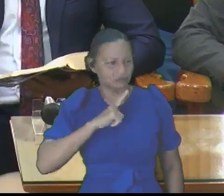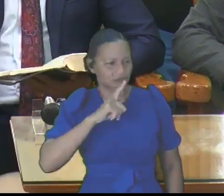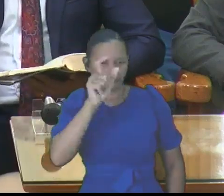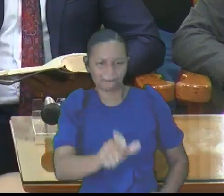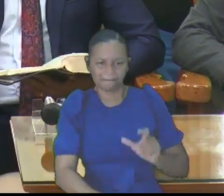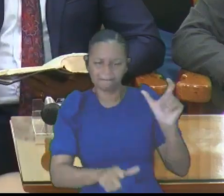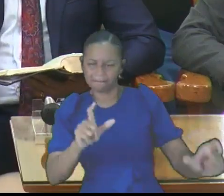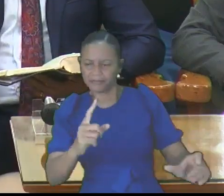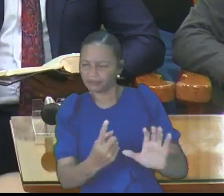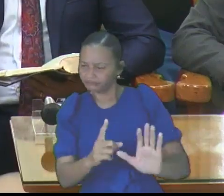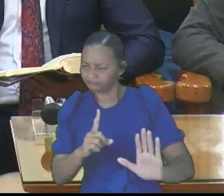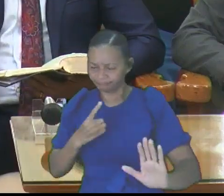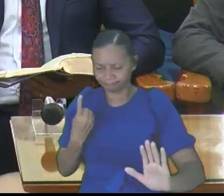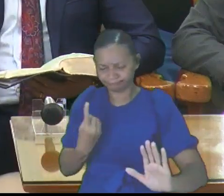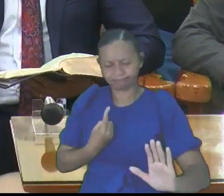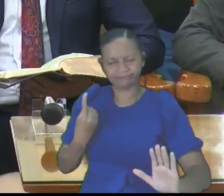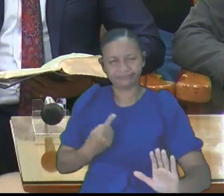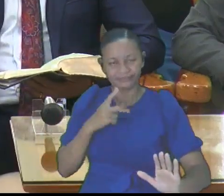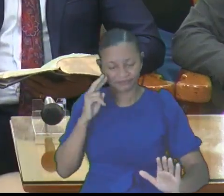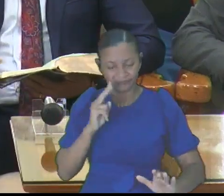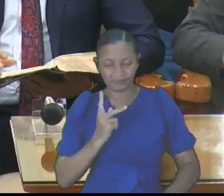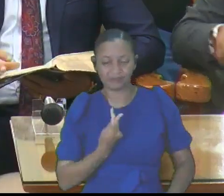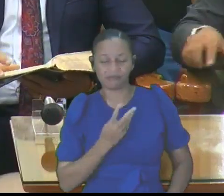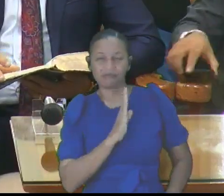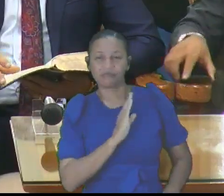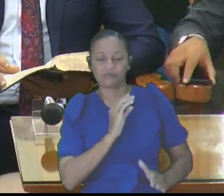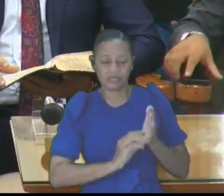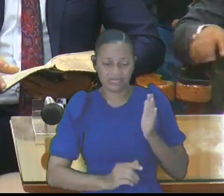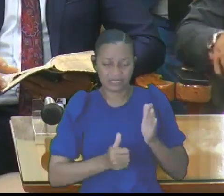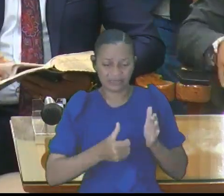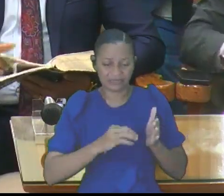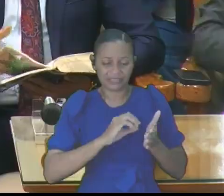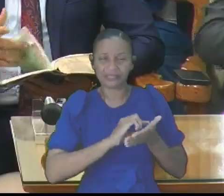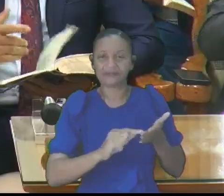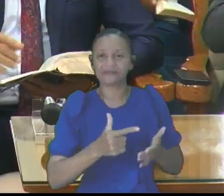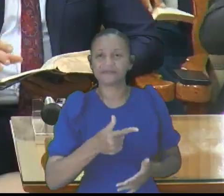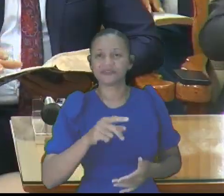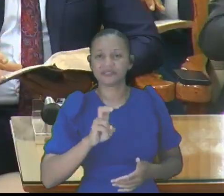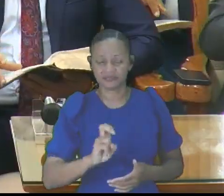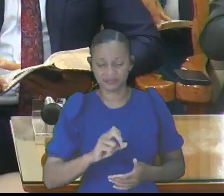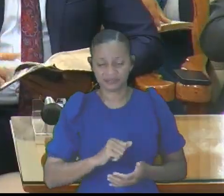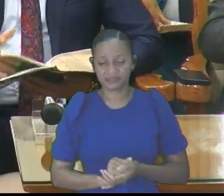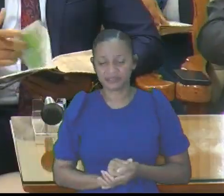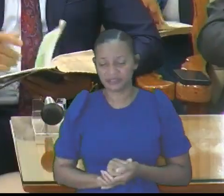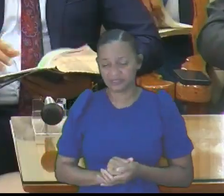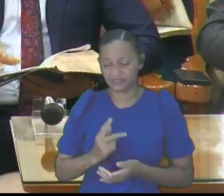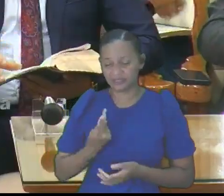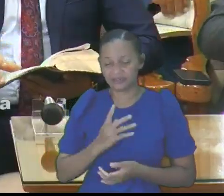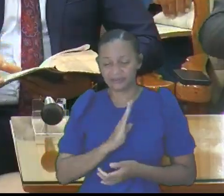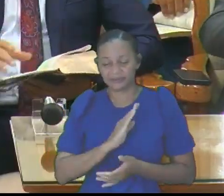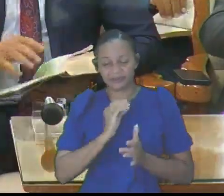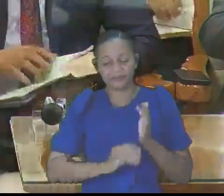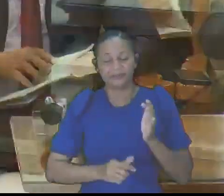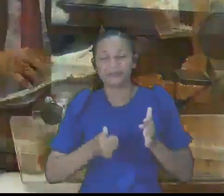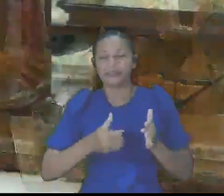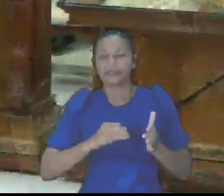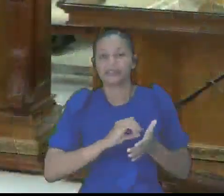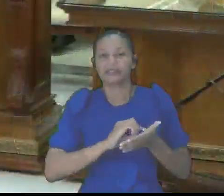se isolando. Vamos ver isso em Hebreus 10 e 25, por gentileza. Hebreus 10 e 25, glória a